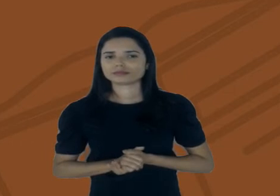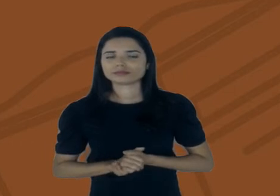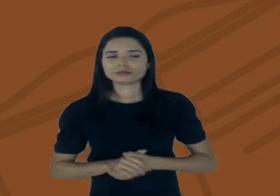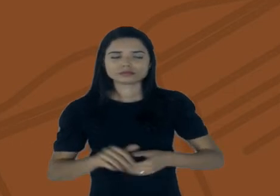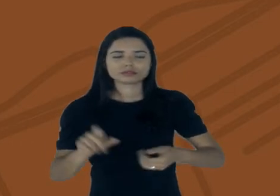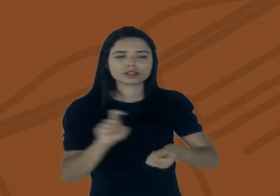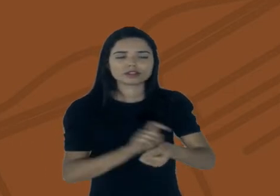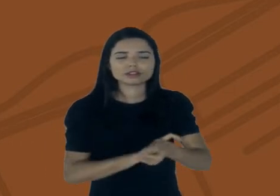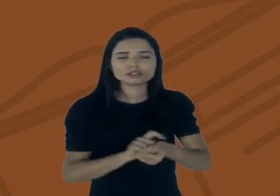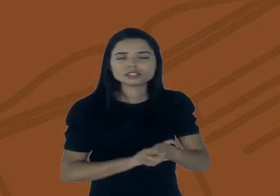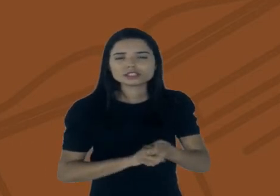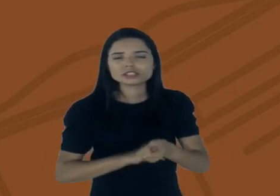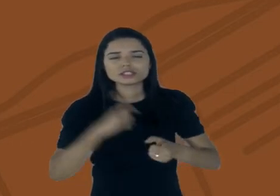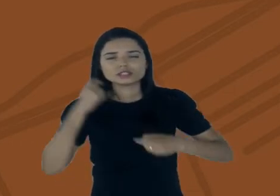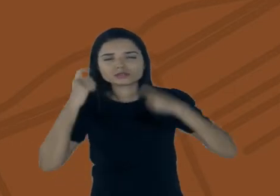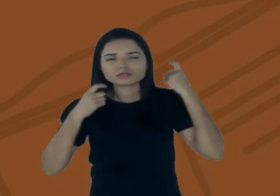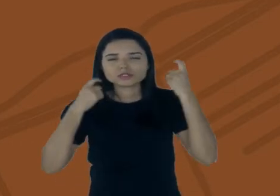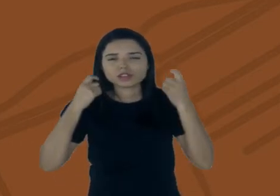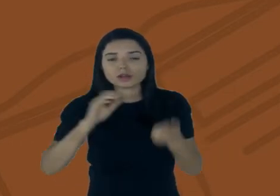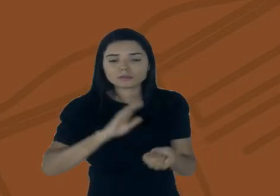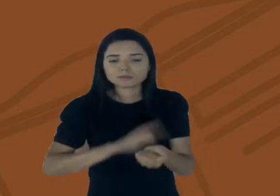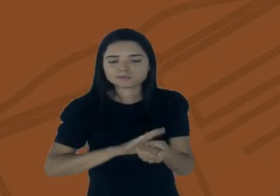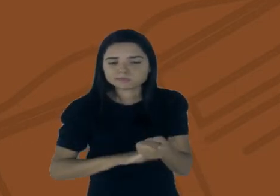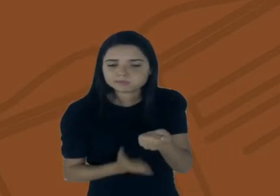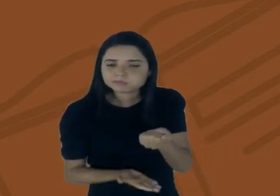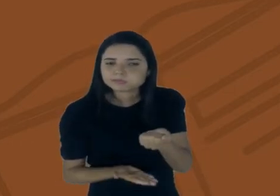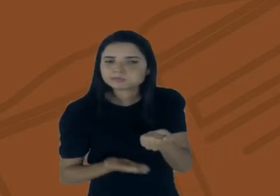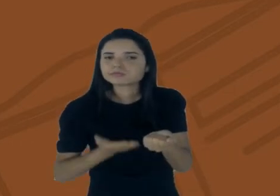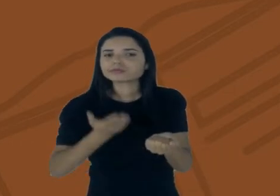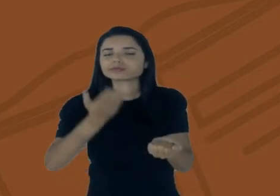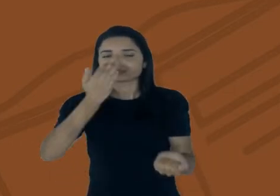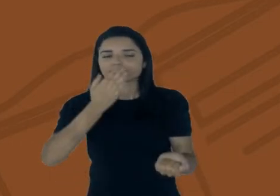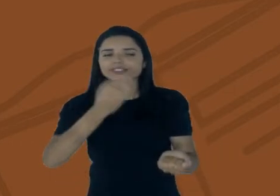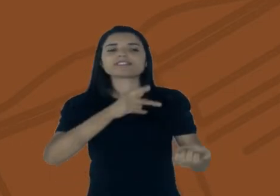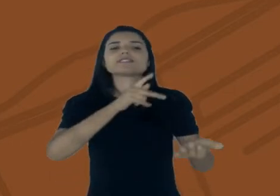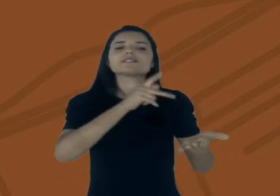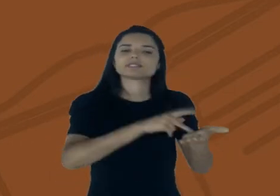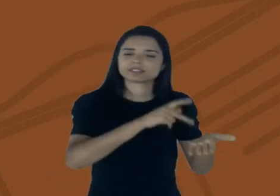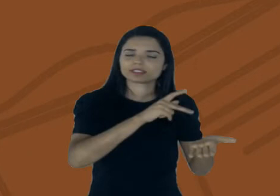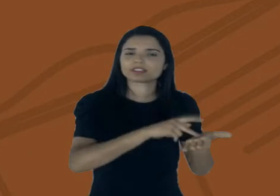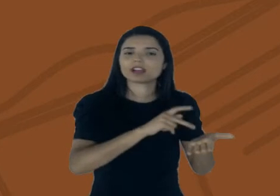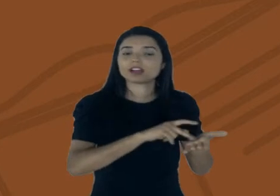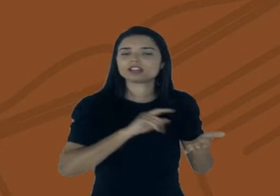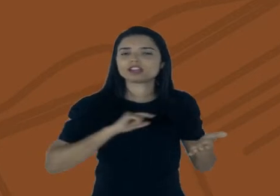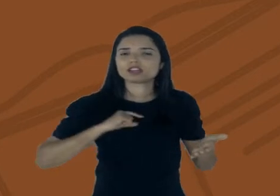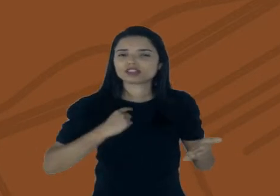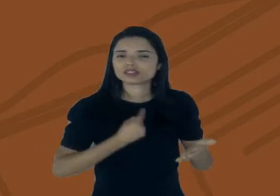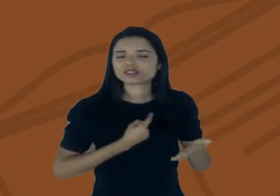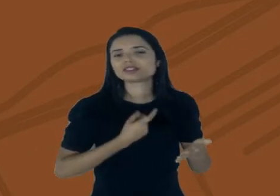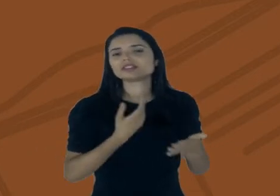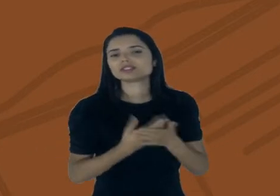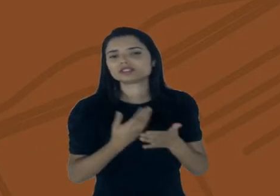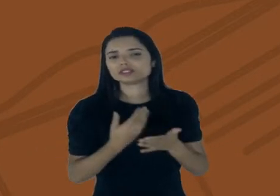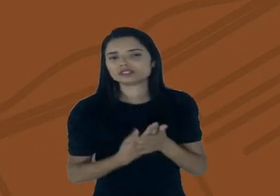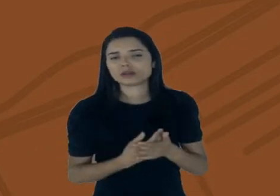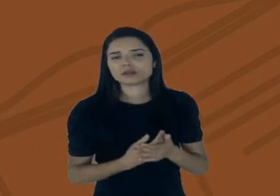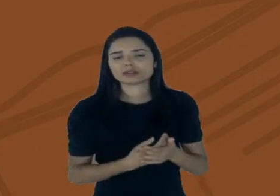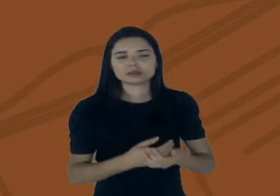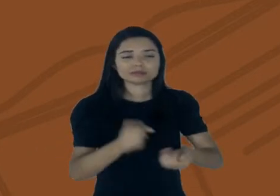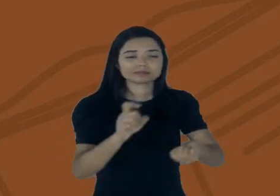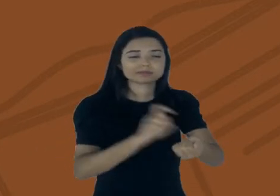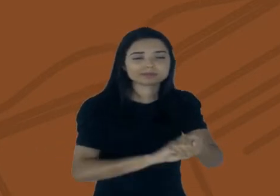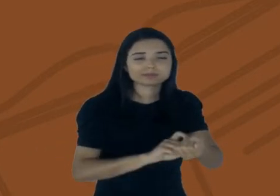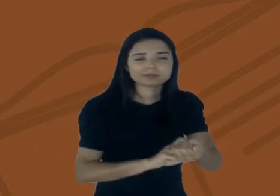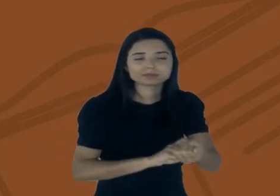estresse aumenta a pressão arterial. Verdade, a gente falou agora há pouco que o estresse é um dos causadores do aumento da pressão